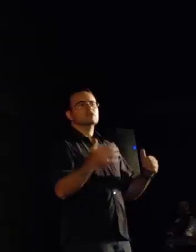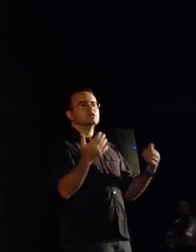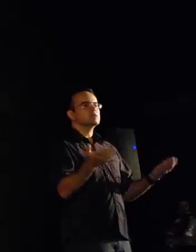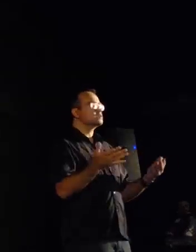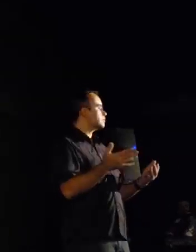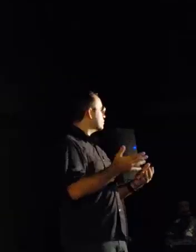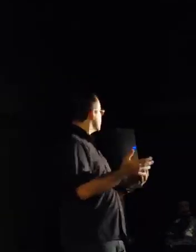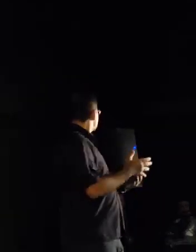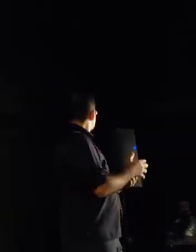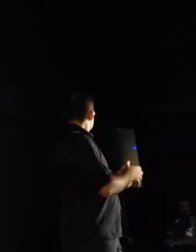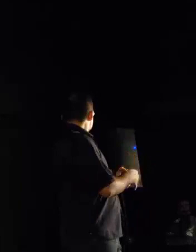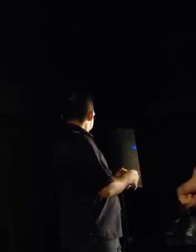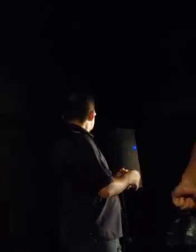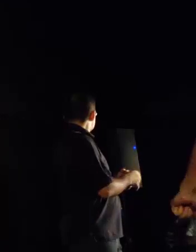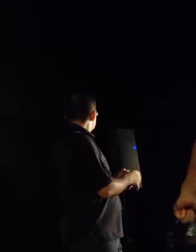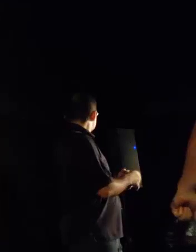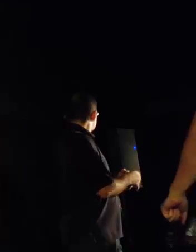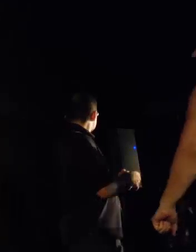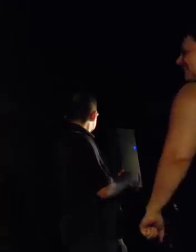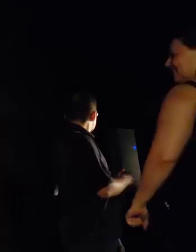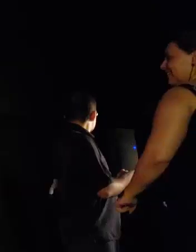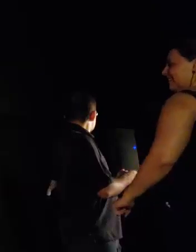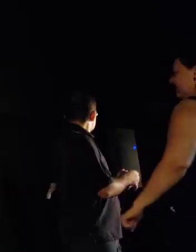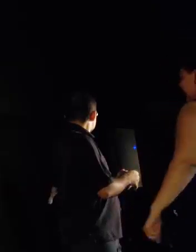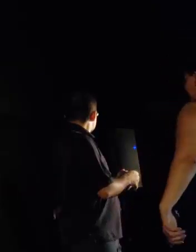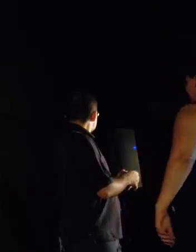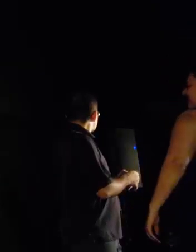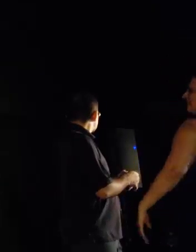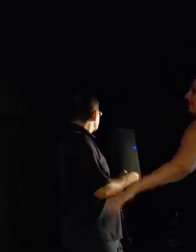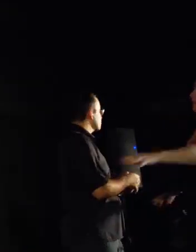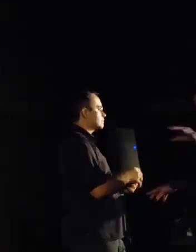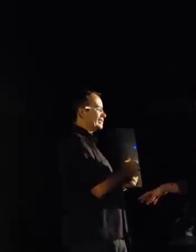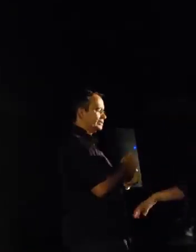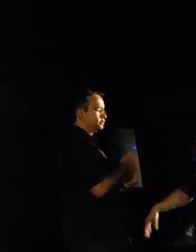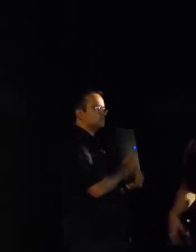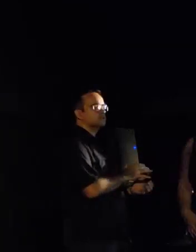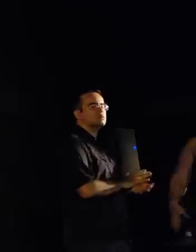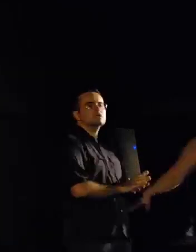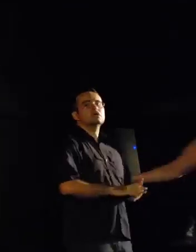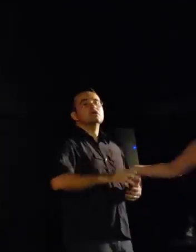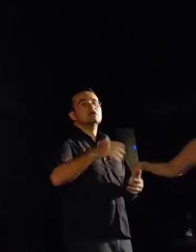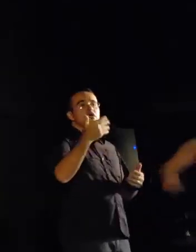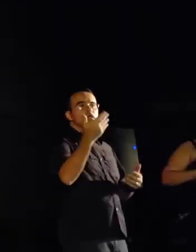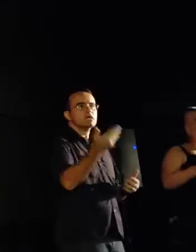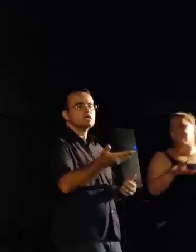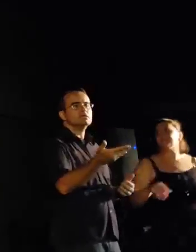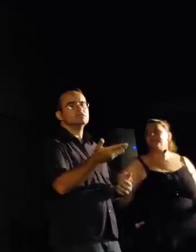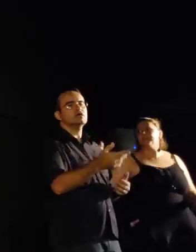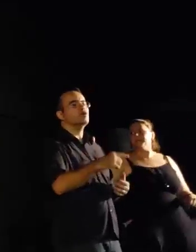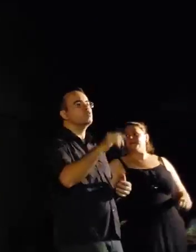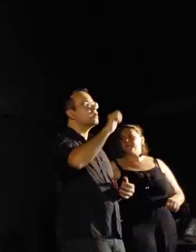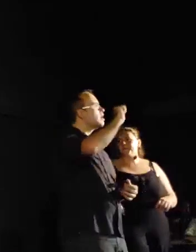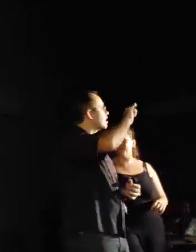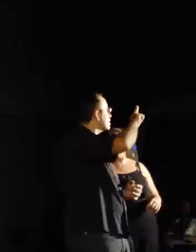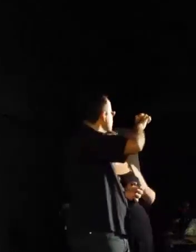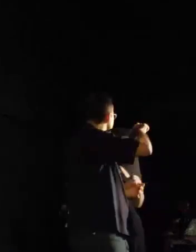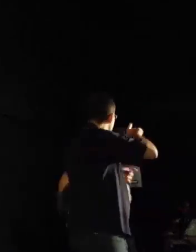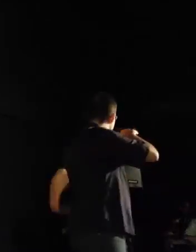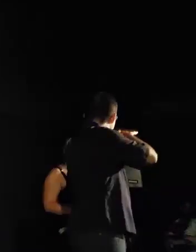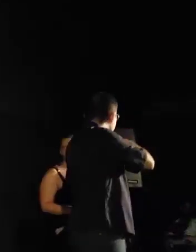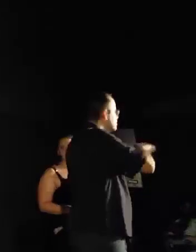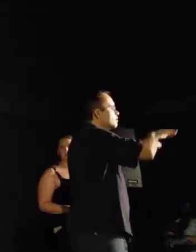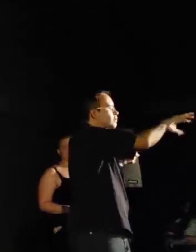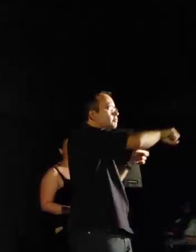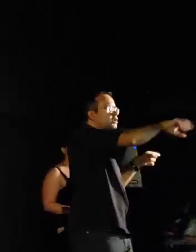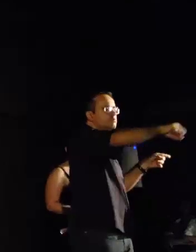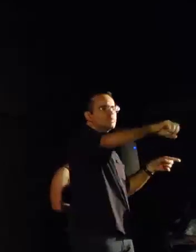Angeline vai vir aqui à frente para recolher os papéis. Ela vai estar por aqui para recolhendo papéis com questões. Ela vai estar